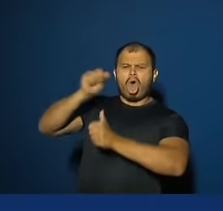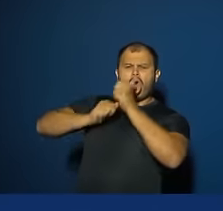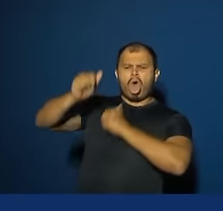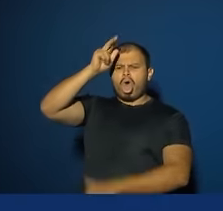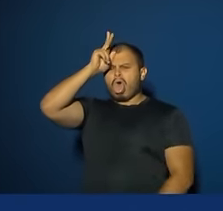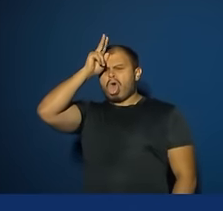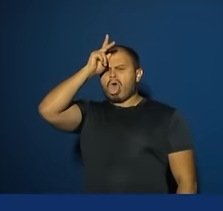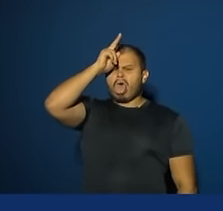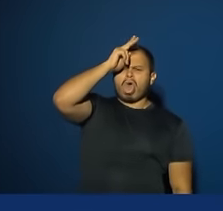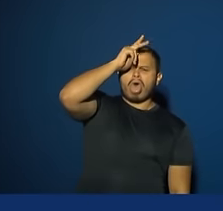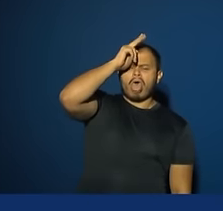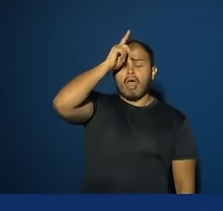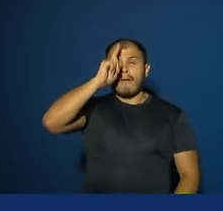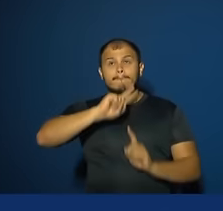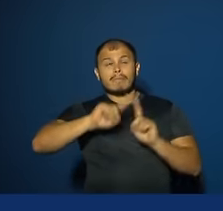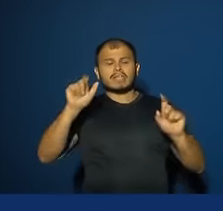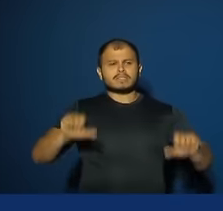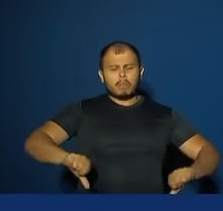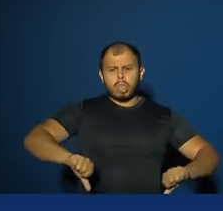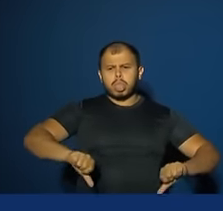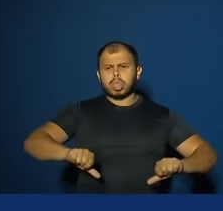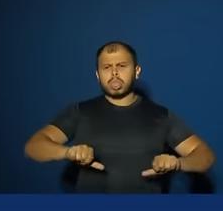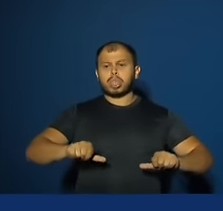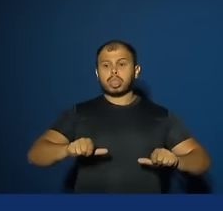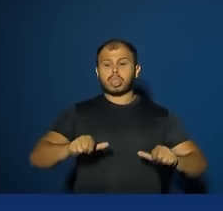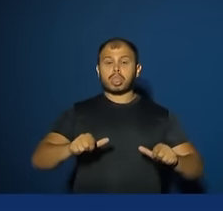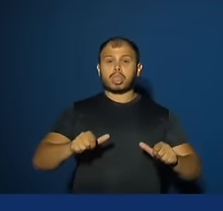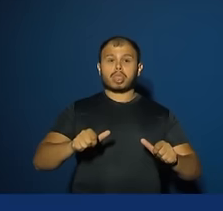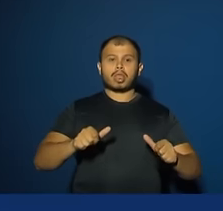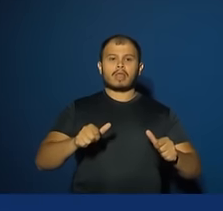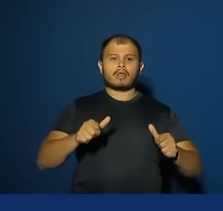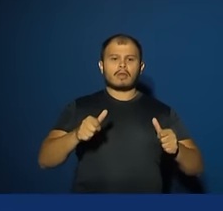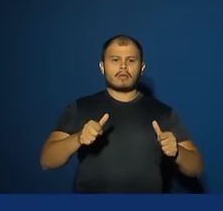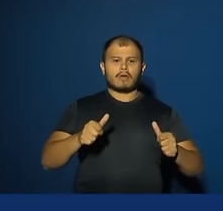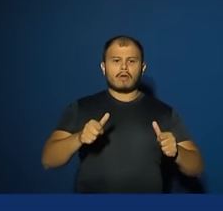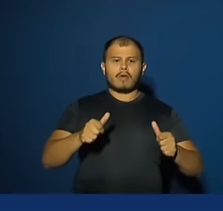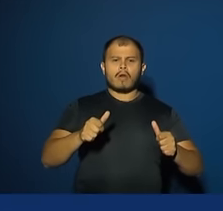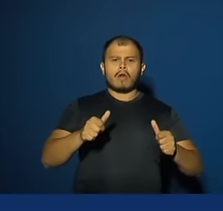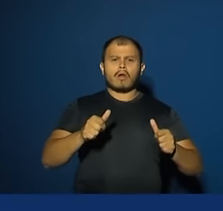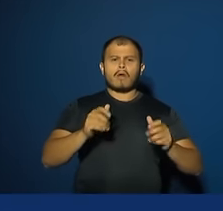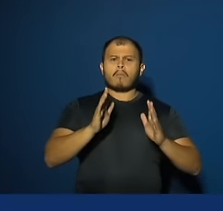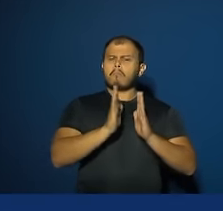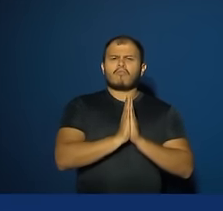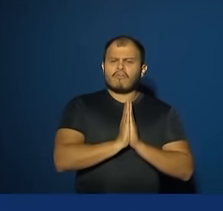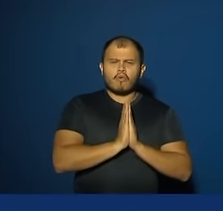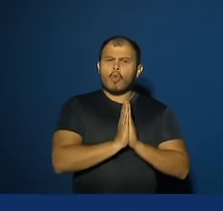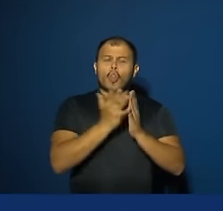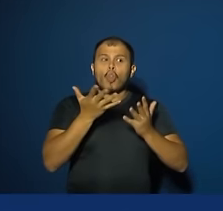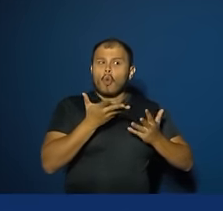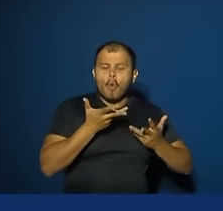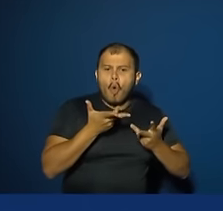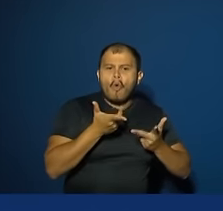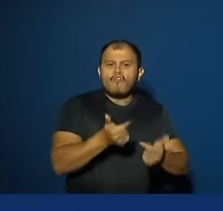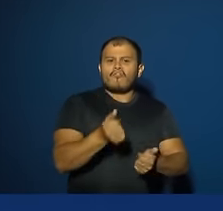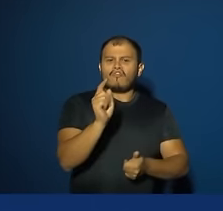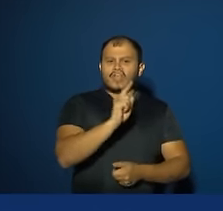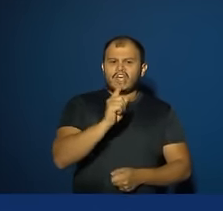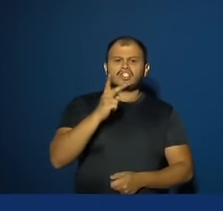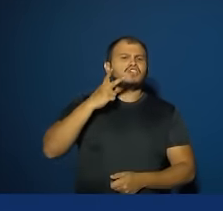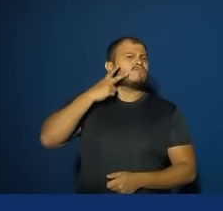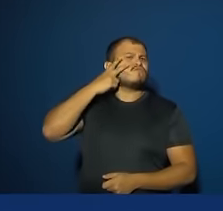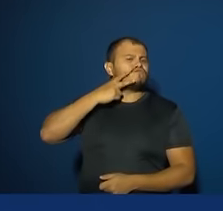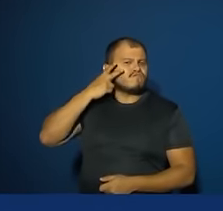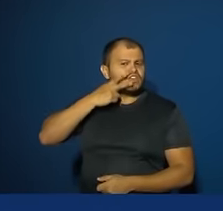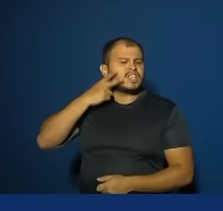por favor não me convide para Uma degustação de vinho Eu imagino que até mesmo aquela famosa vinícula da